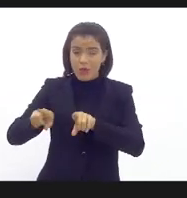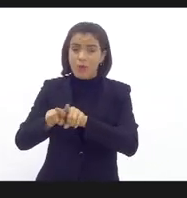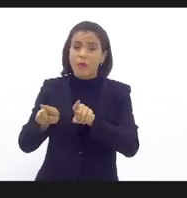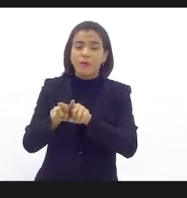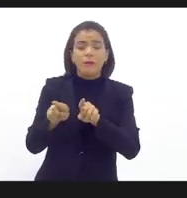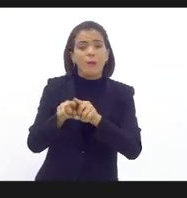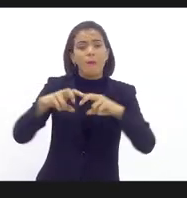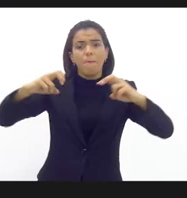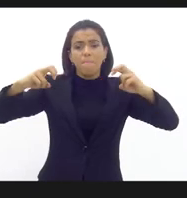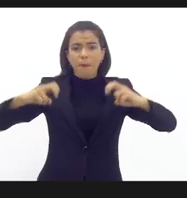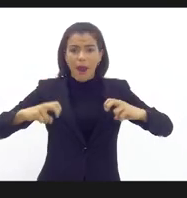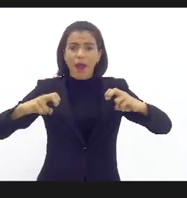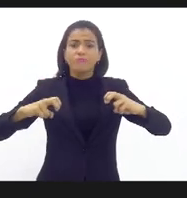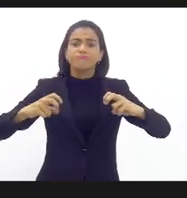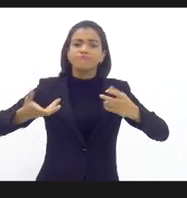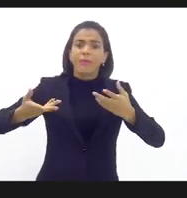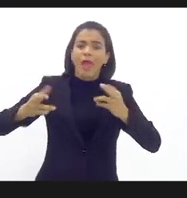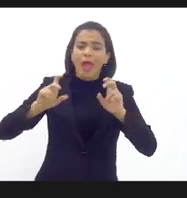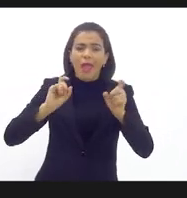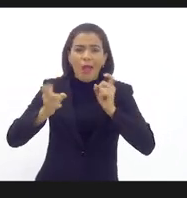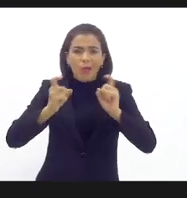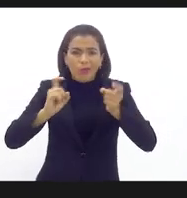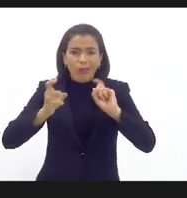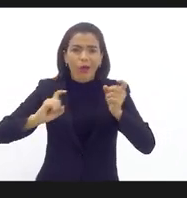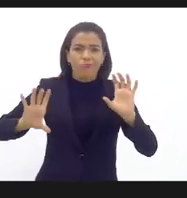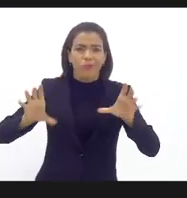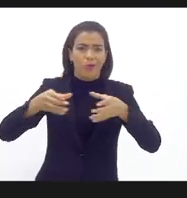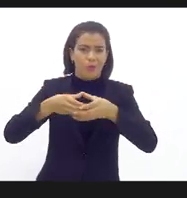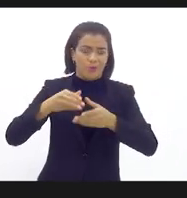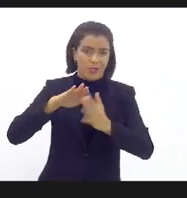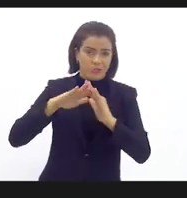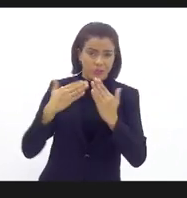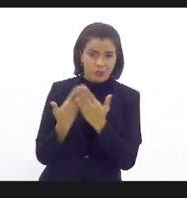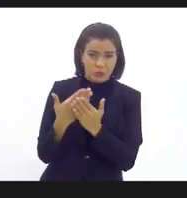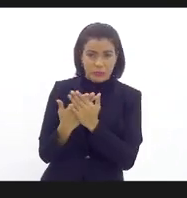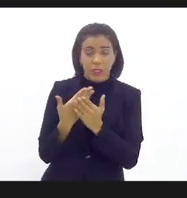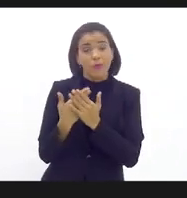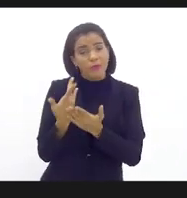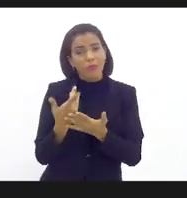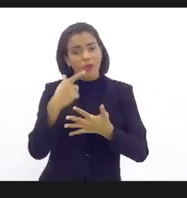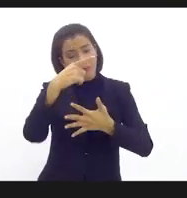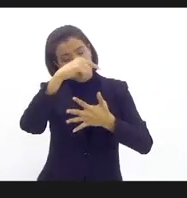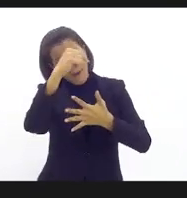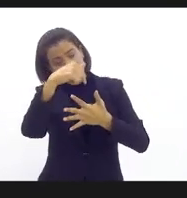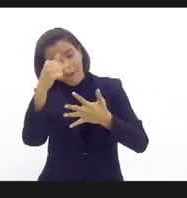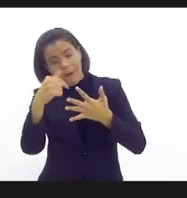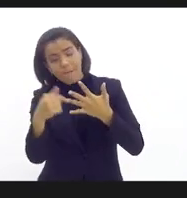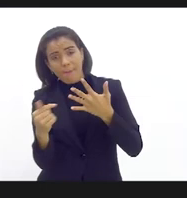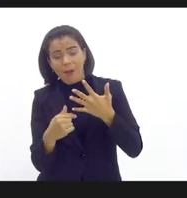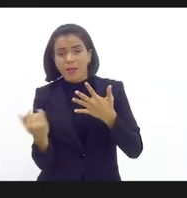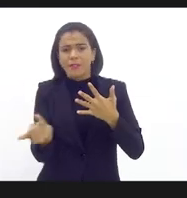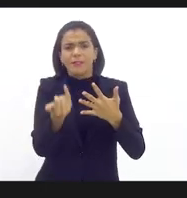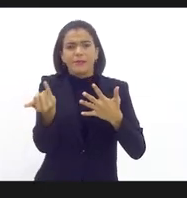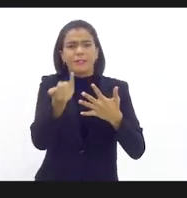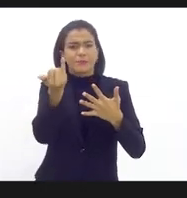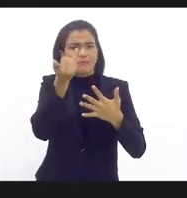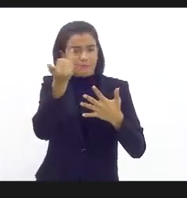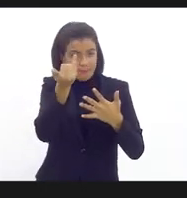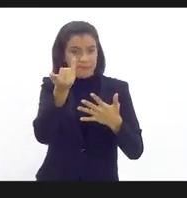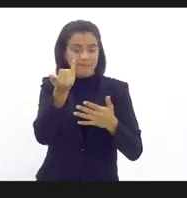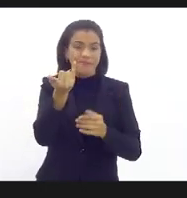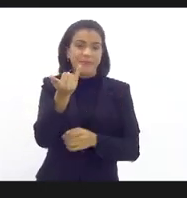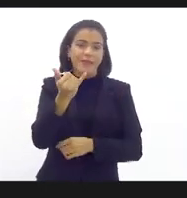da comunidade escolar. Consideramos esses elementos importantíssimos, porque esses elementos também